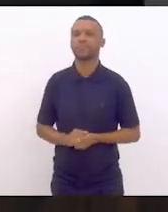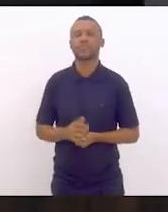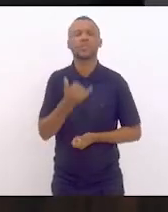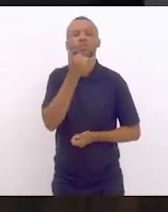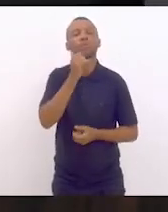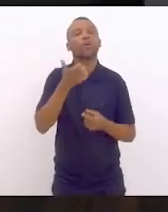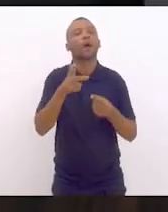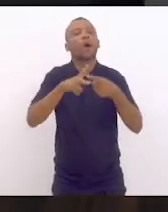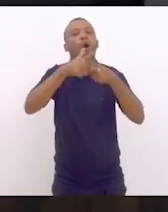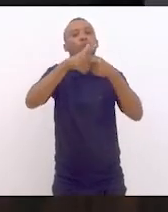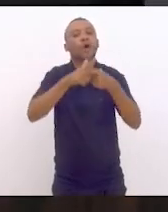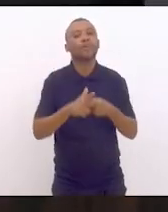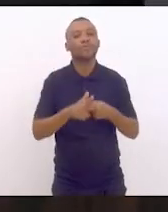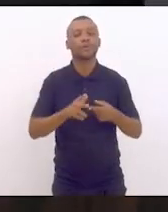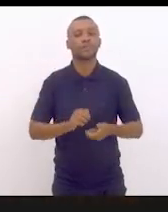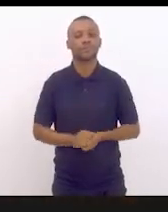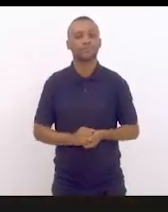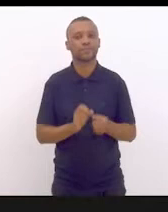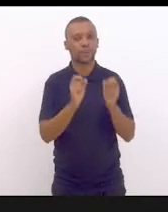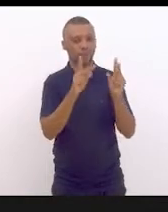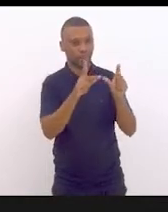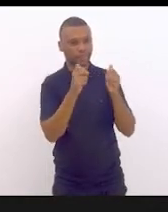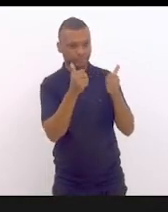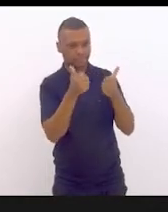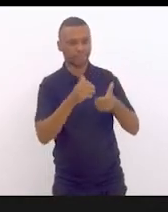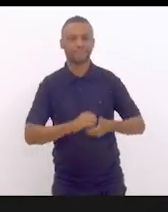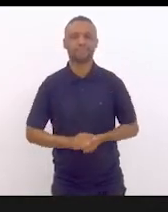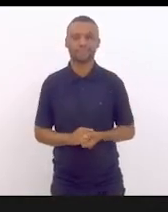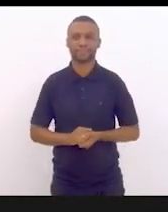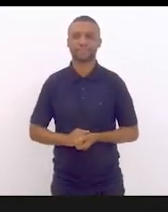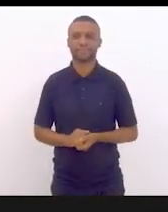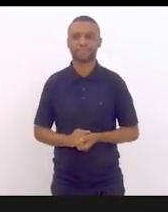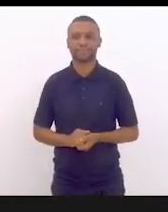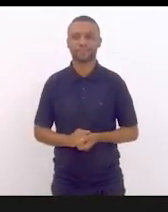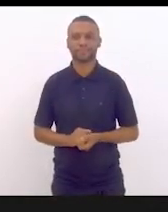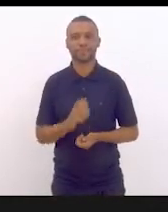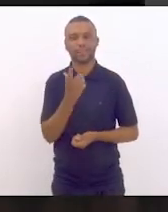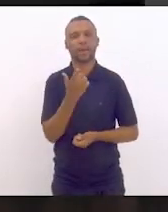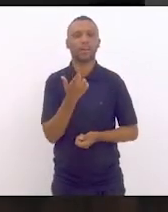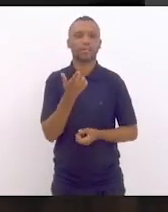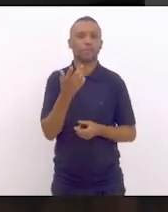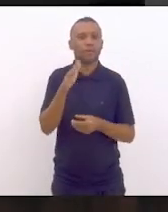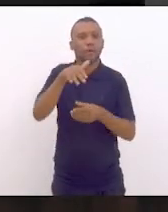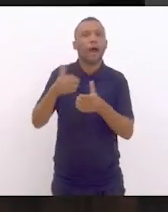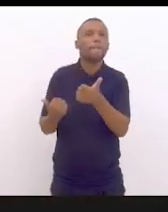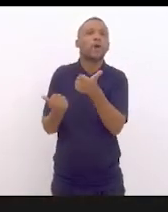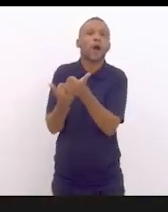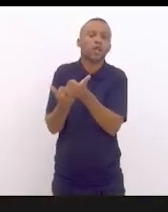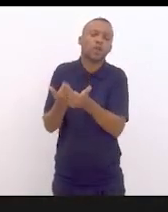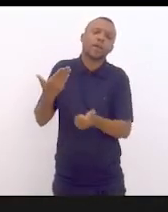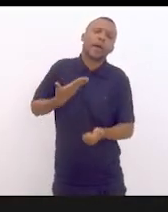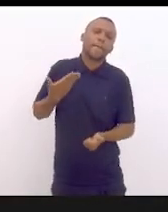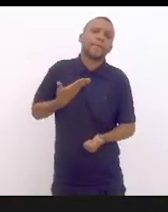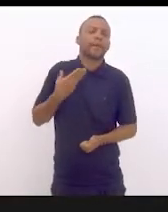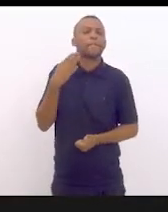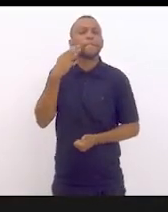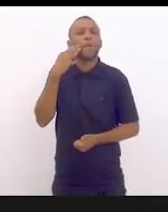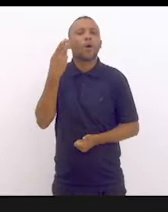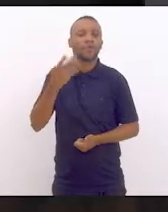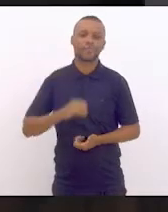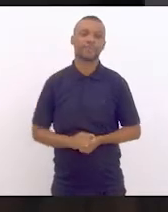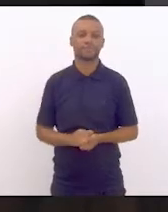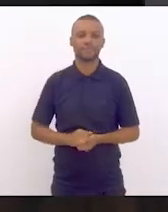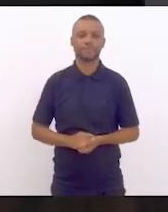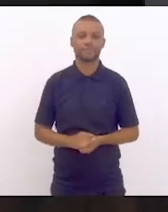corrigir. Tá? Vou estar com a nossa querida Mônica Francisco, tá bom?